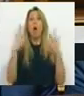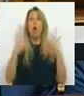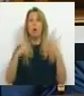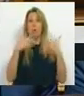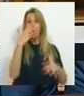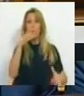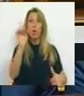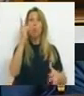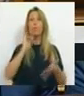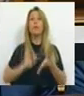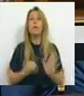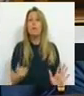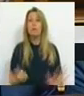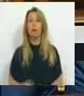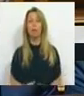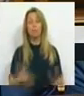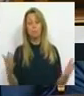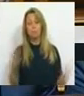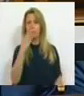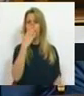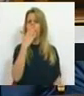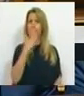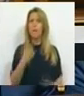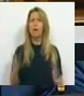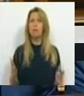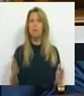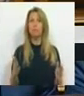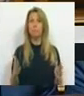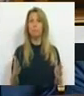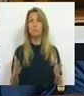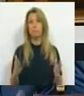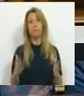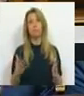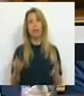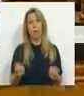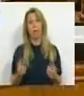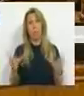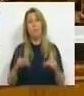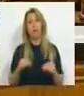necessário? E parece cada vez mais necessário. Obrigado.